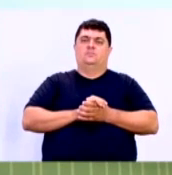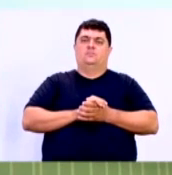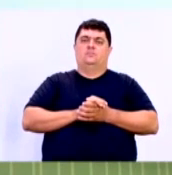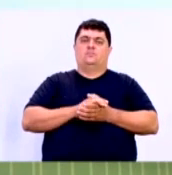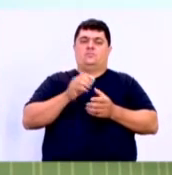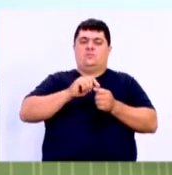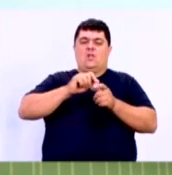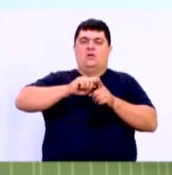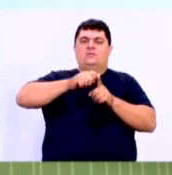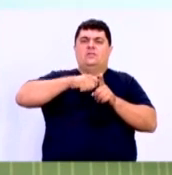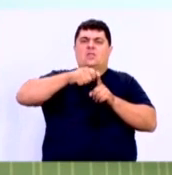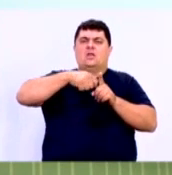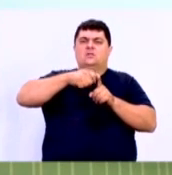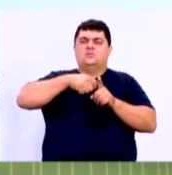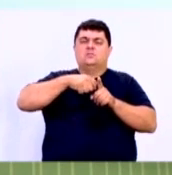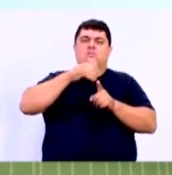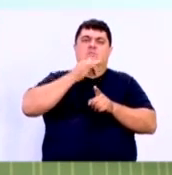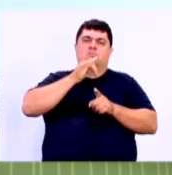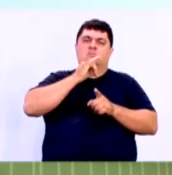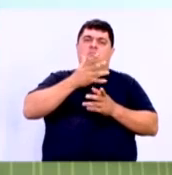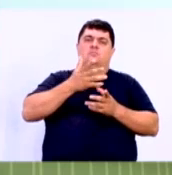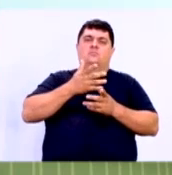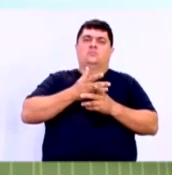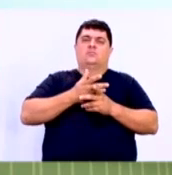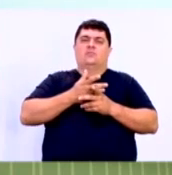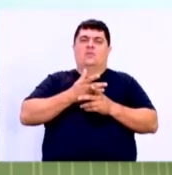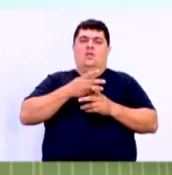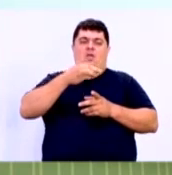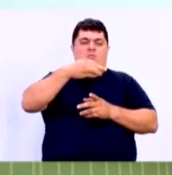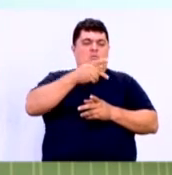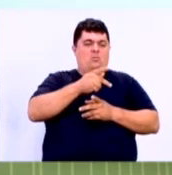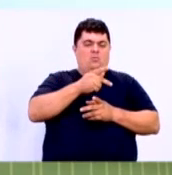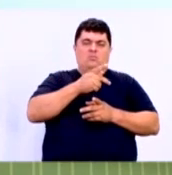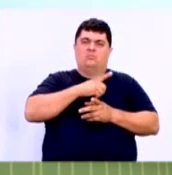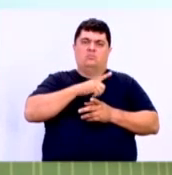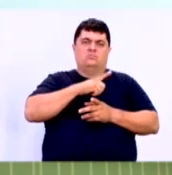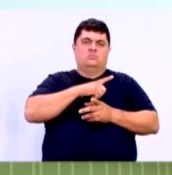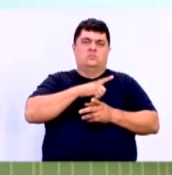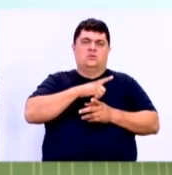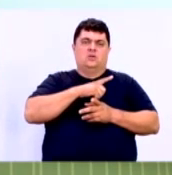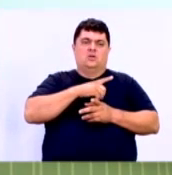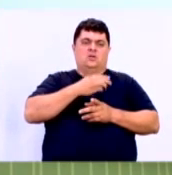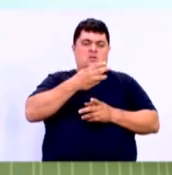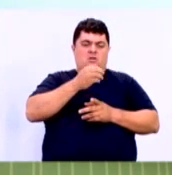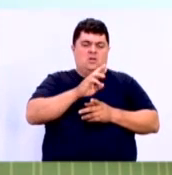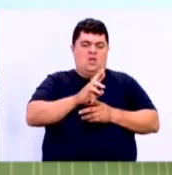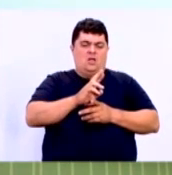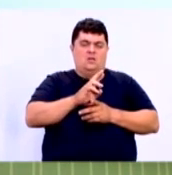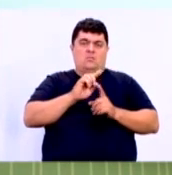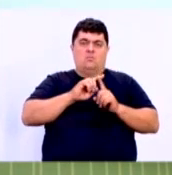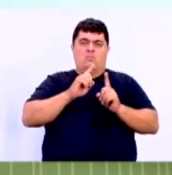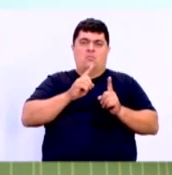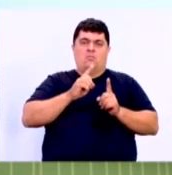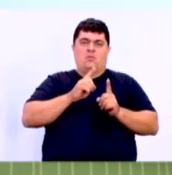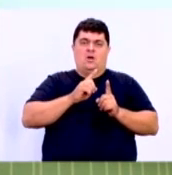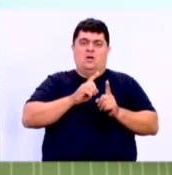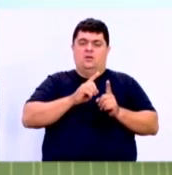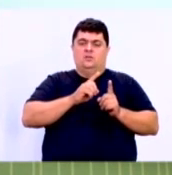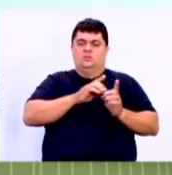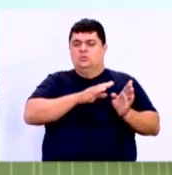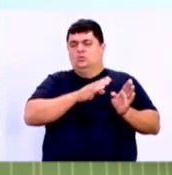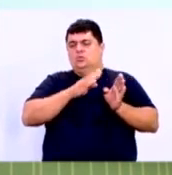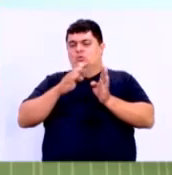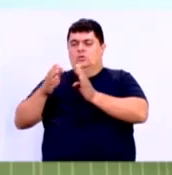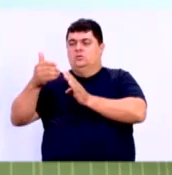de um tênis. Na produção de um tênis, de repente, a matéria-prima utilizada não passa de R$30, mas seu valor chega a